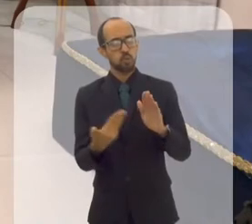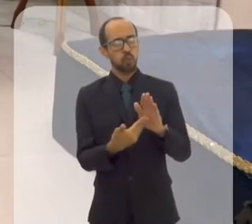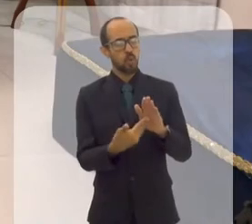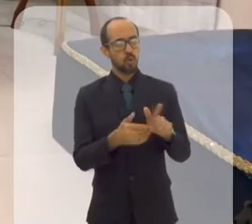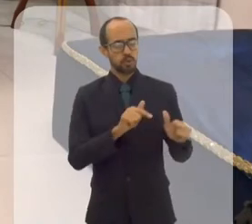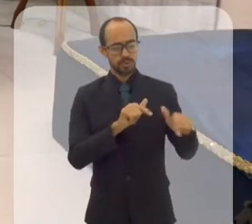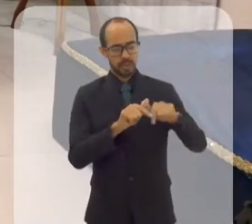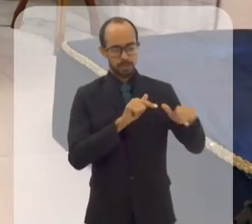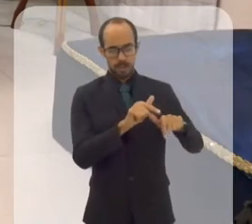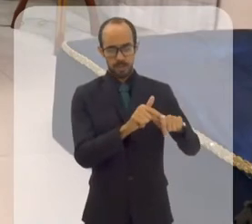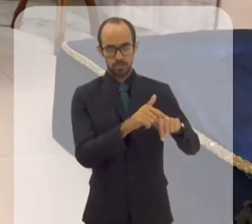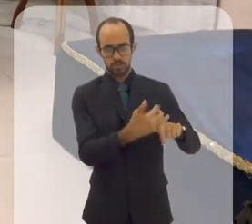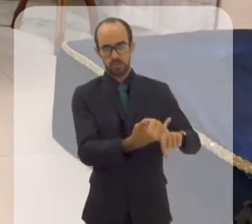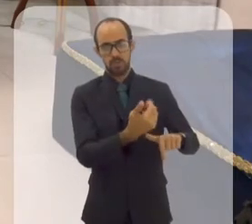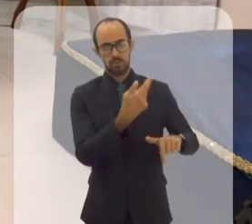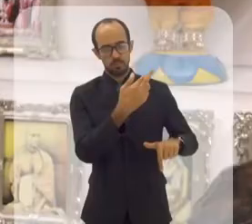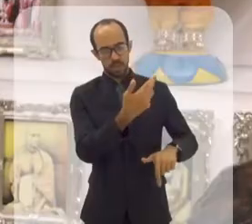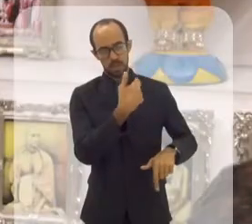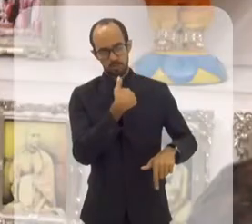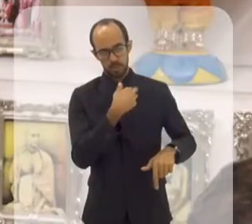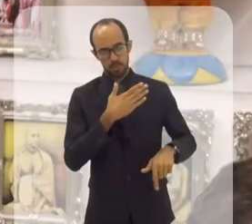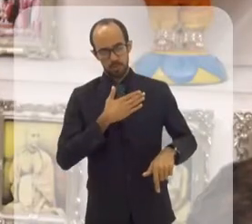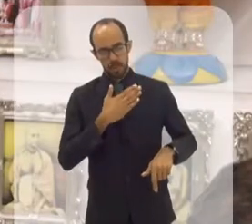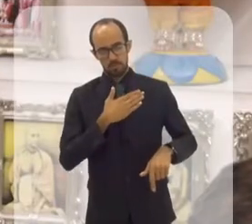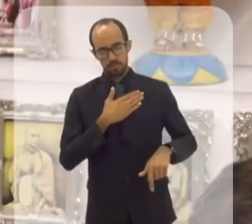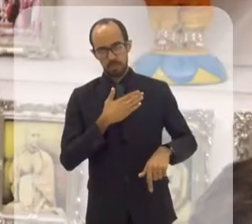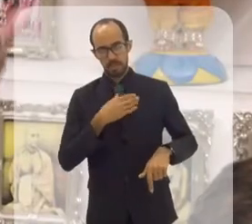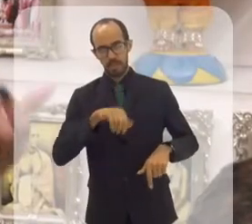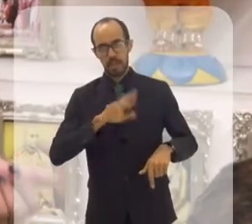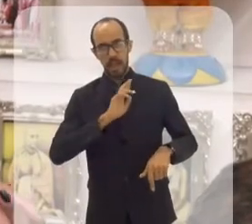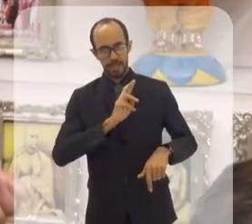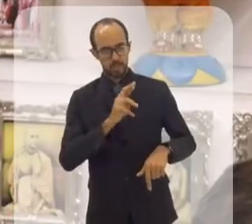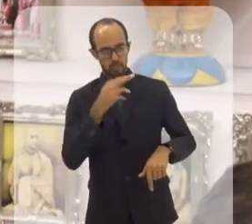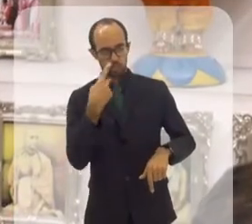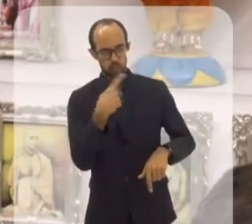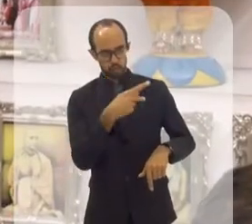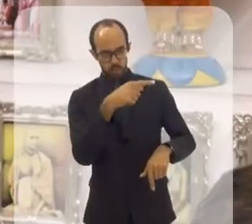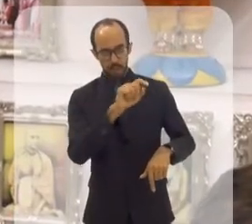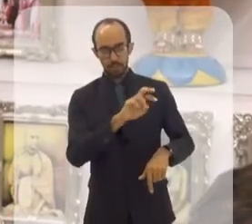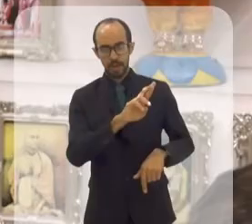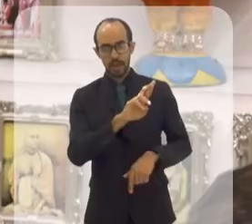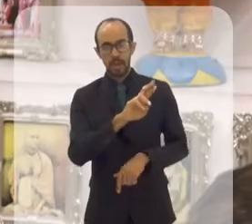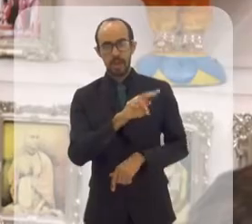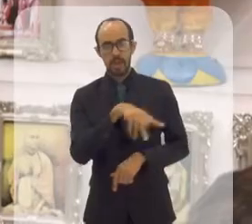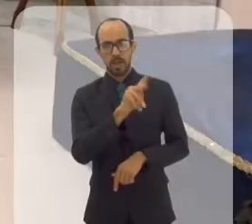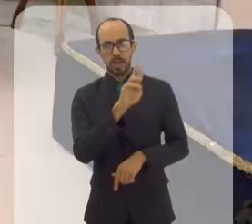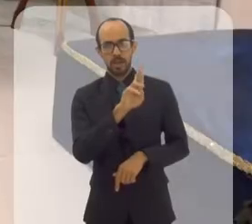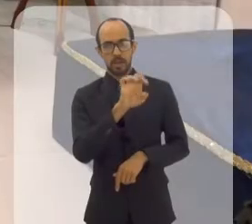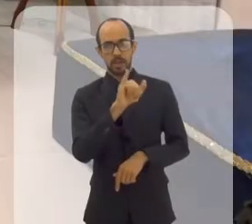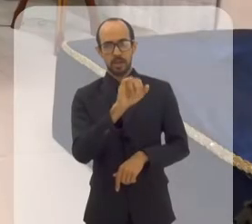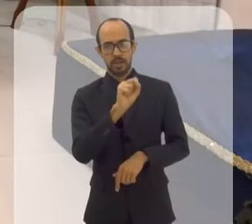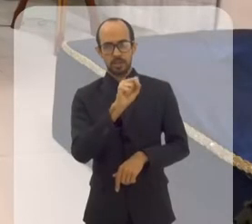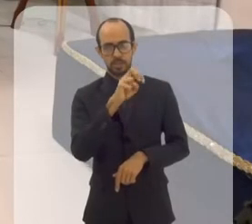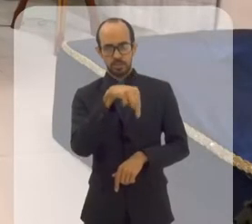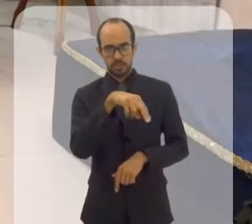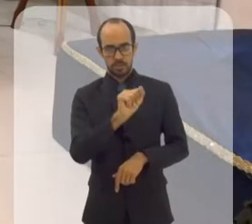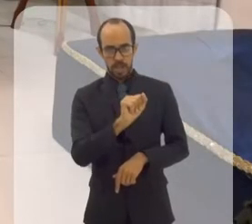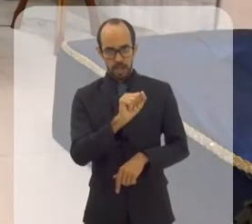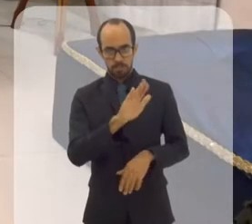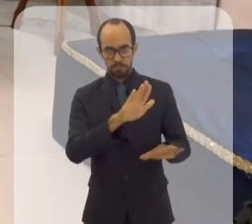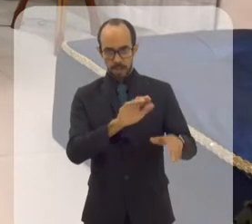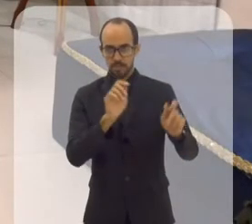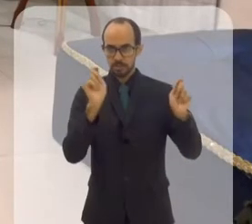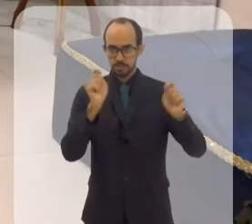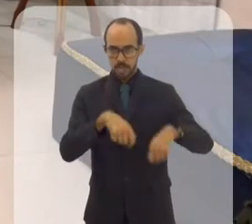Todo esse trabalho você me disse que é feito, no caso da religião Hare Krishna, para Krishna. Sim. Mas que nós